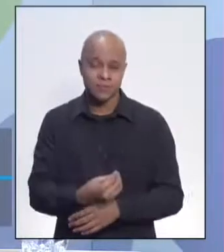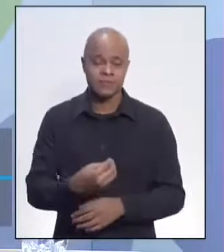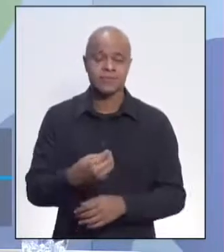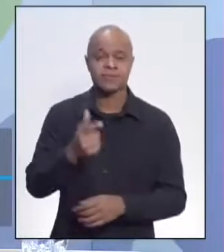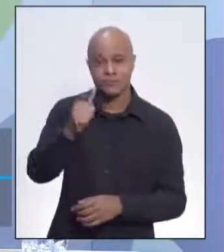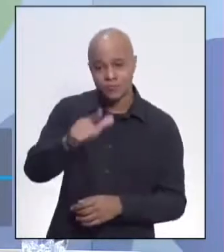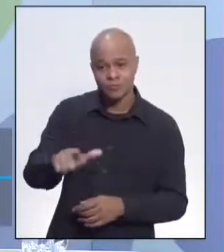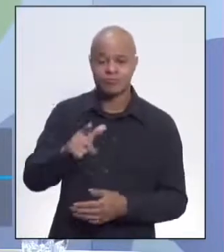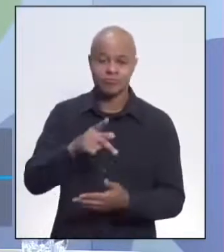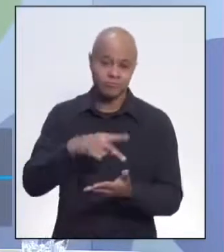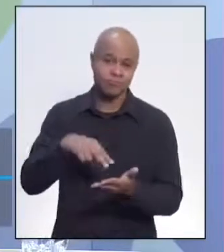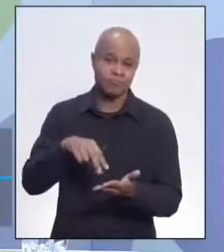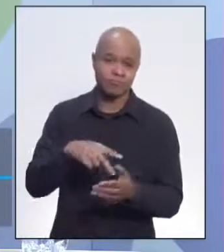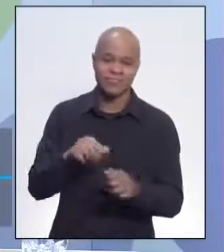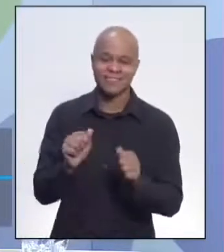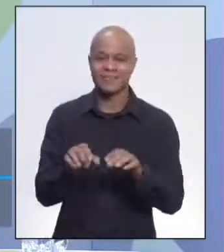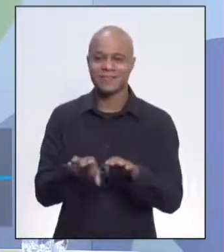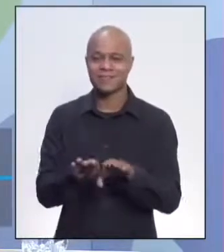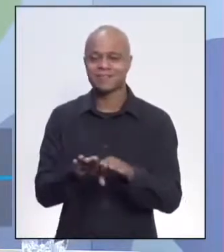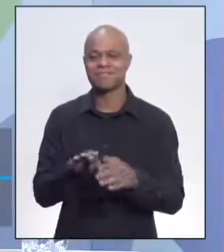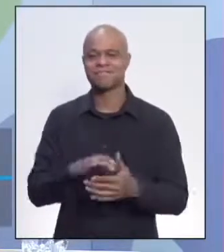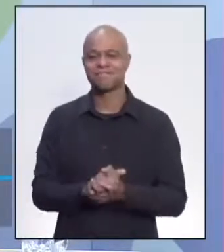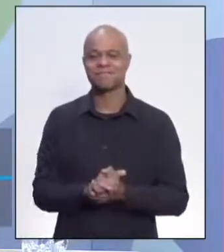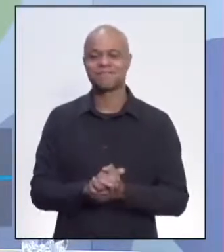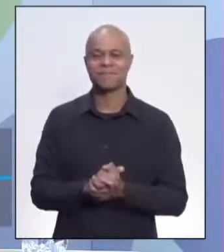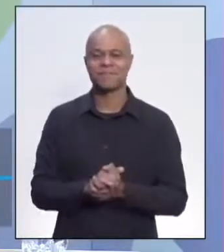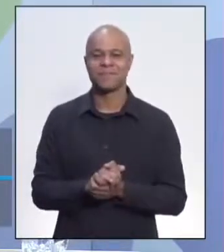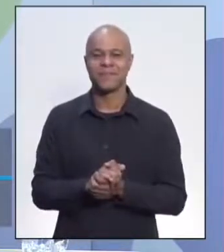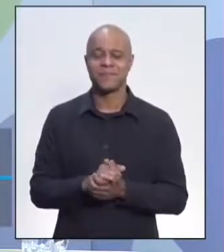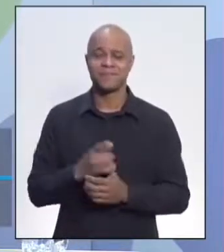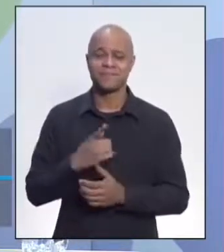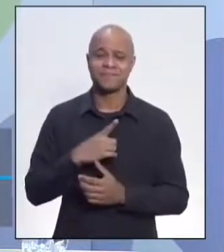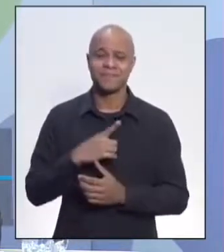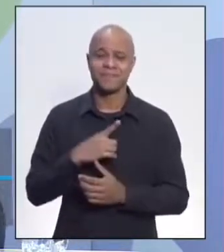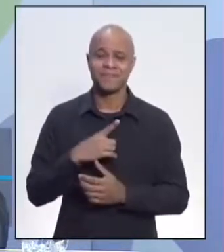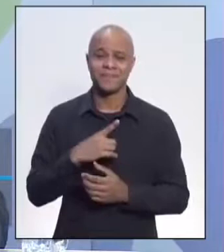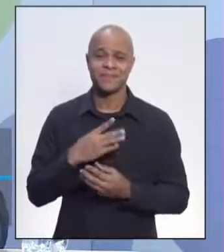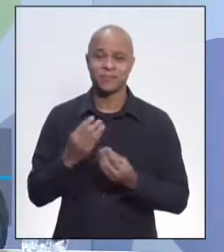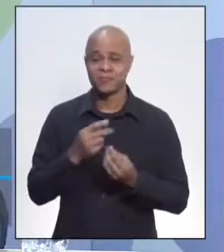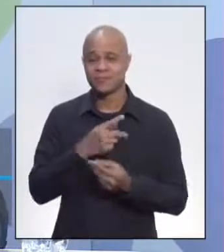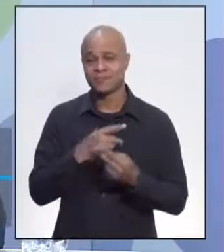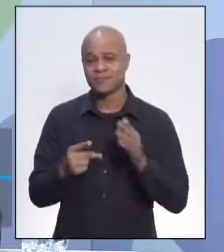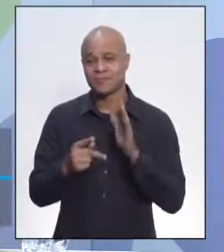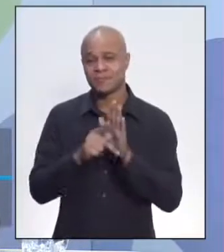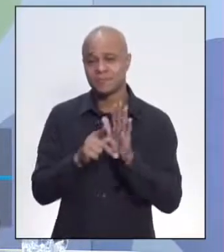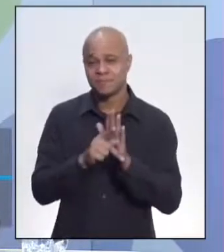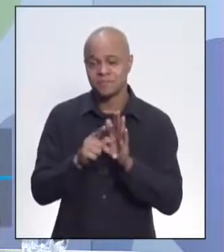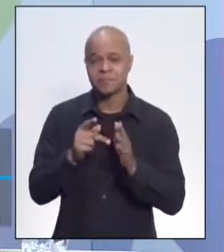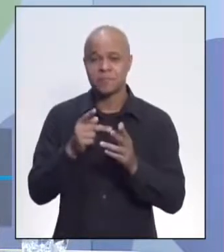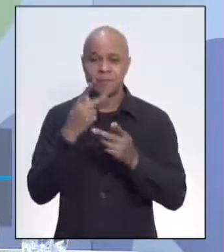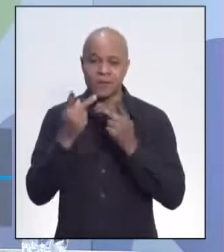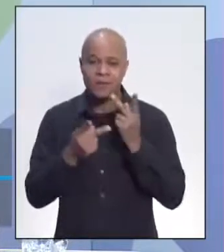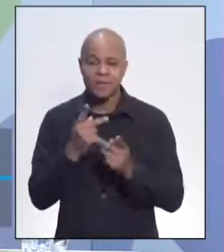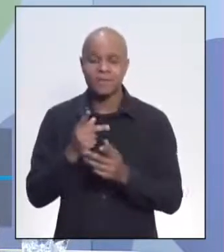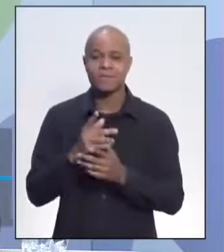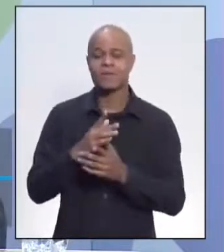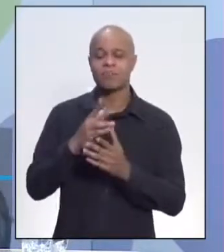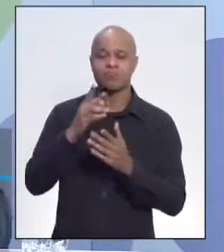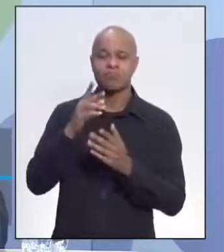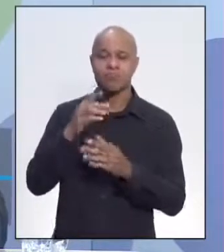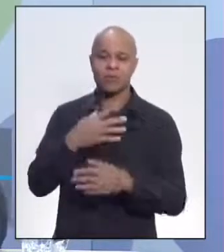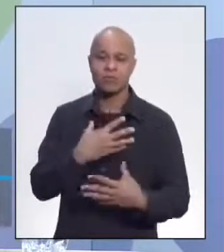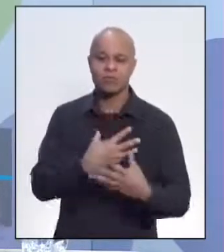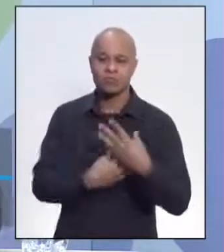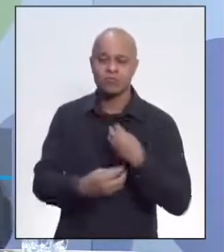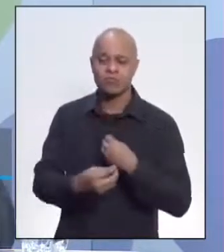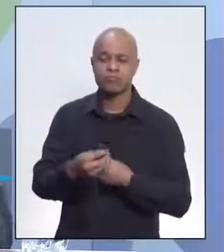essa tradição. A dança, né, ela tem muitos elementos, né, da dança indígena, né, a